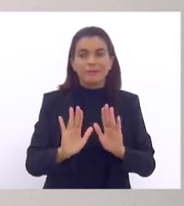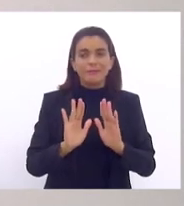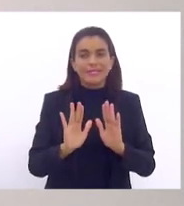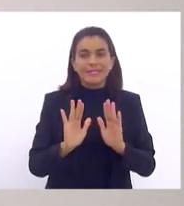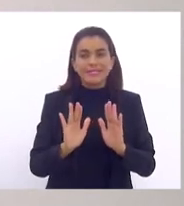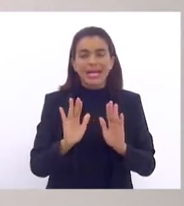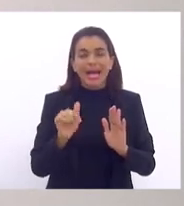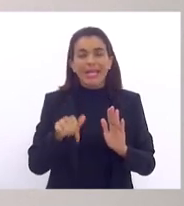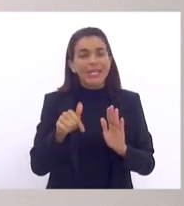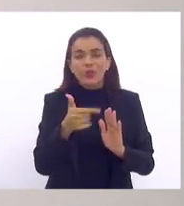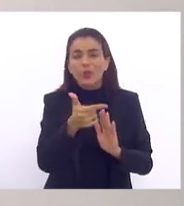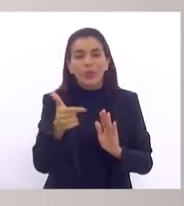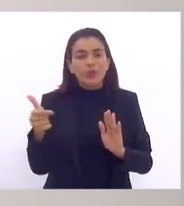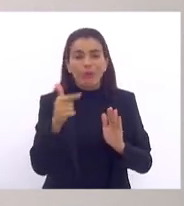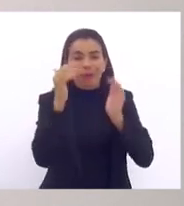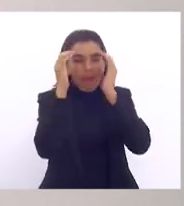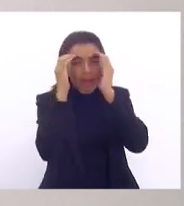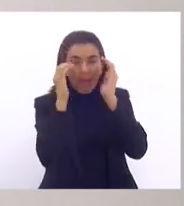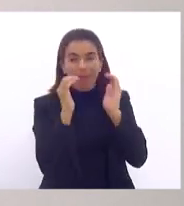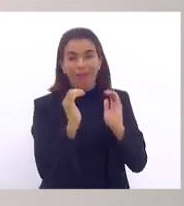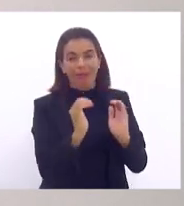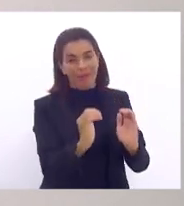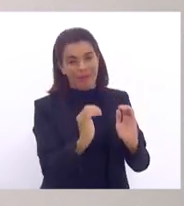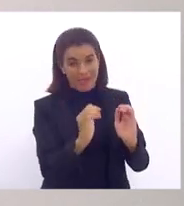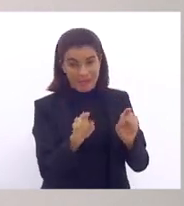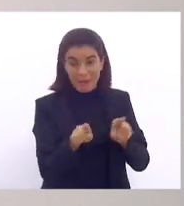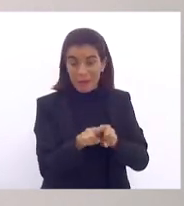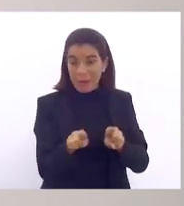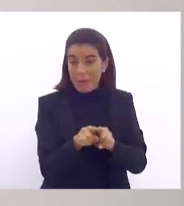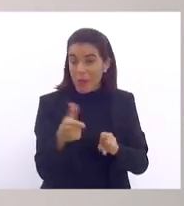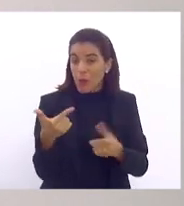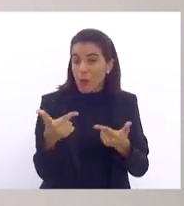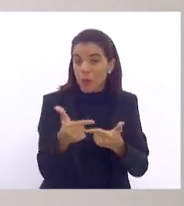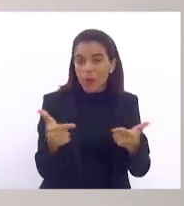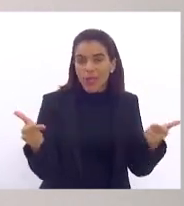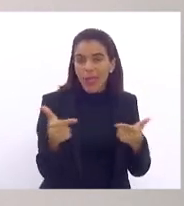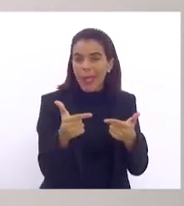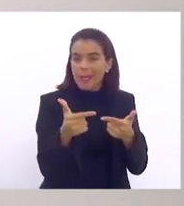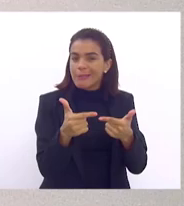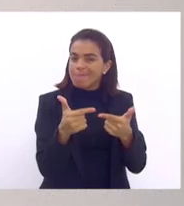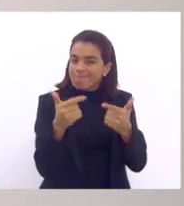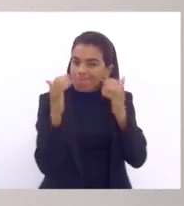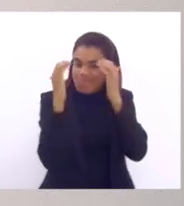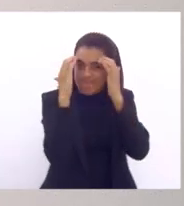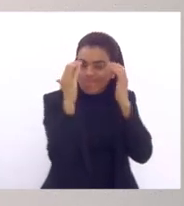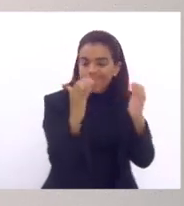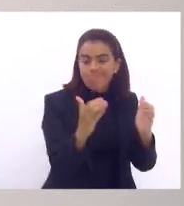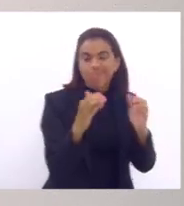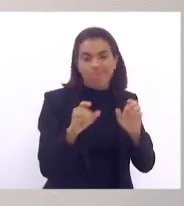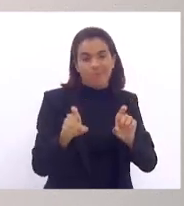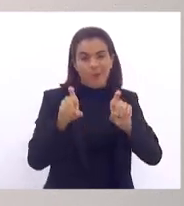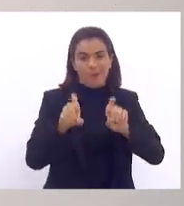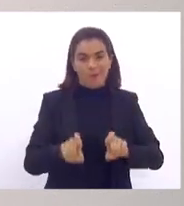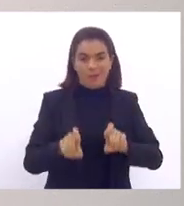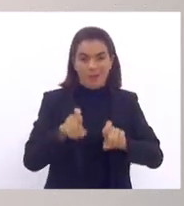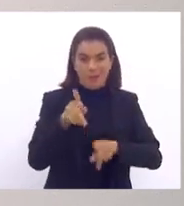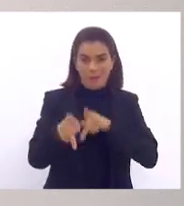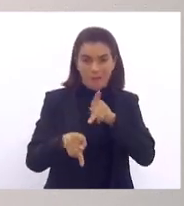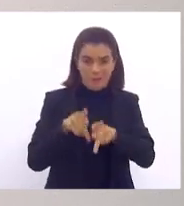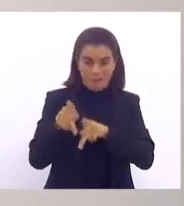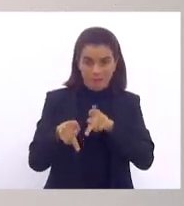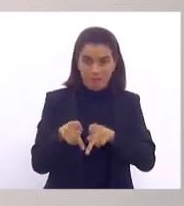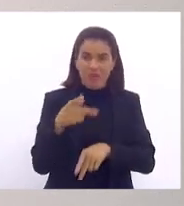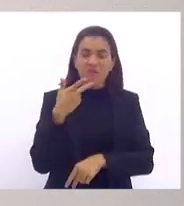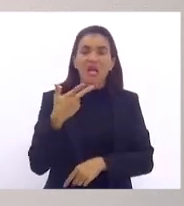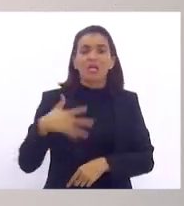Certo desrespeito e desconsideração pelo mandato Popular eu não vou dizer que